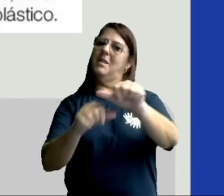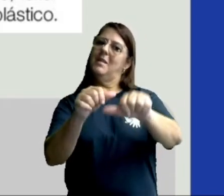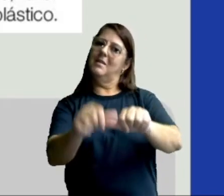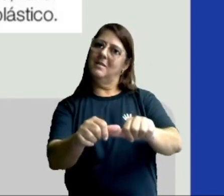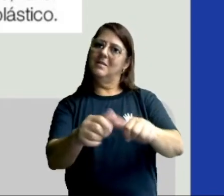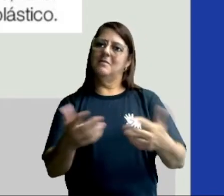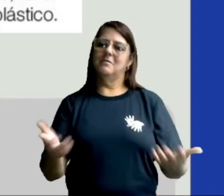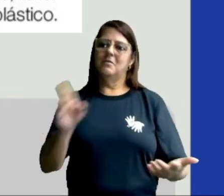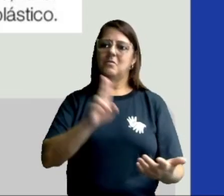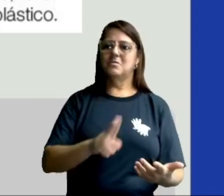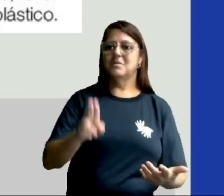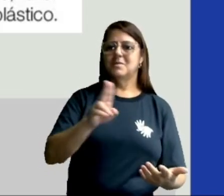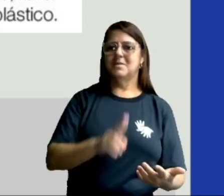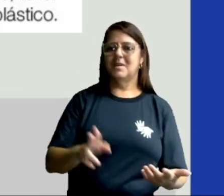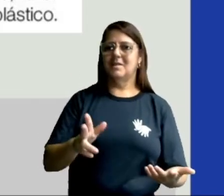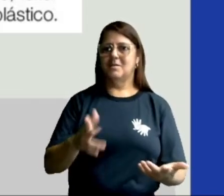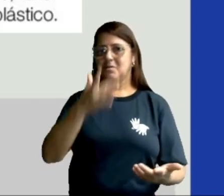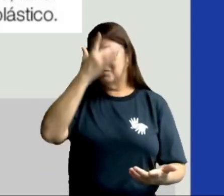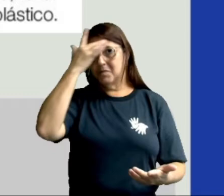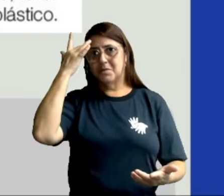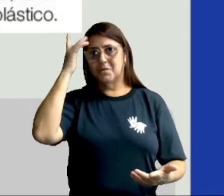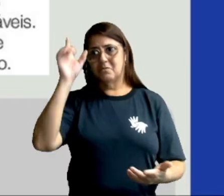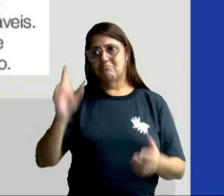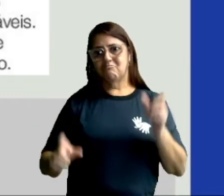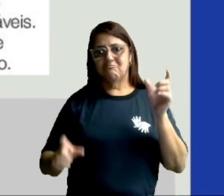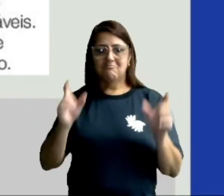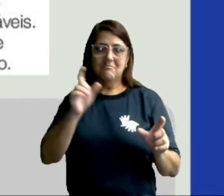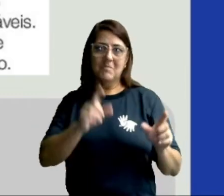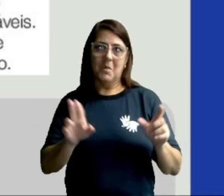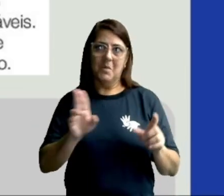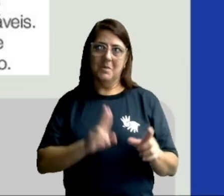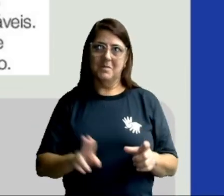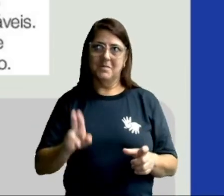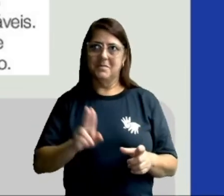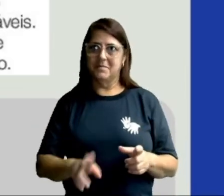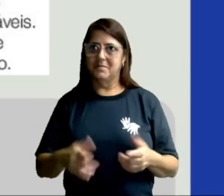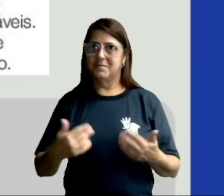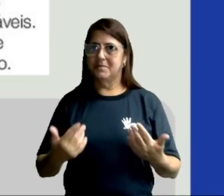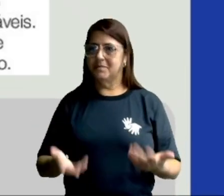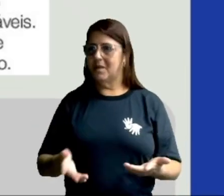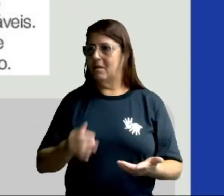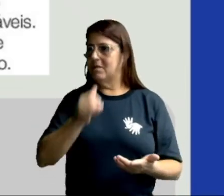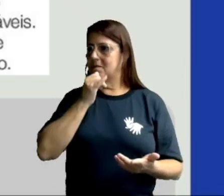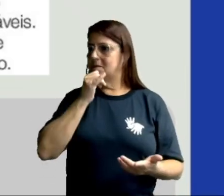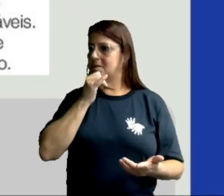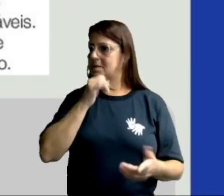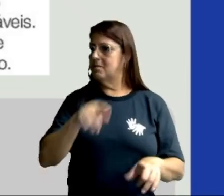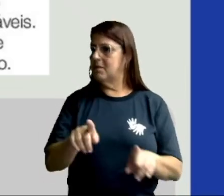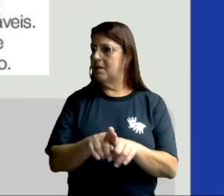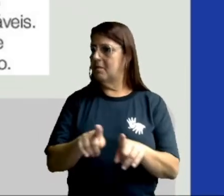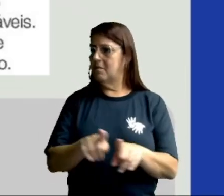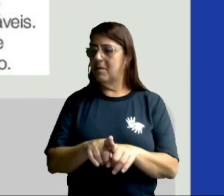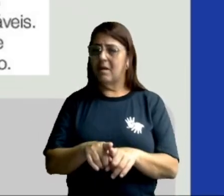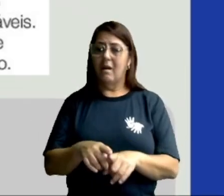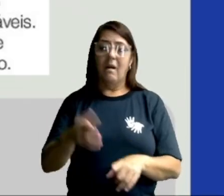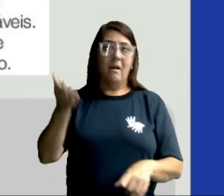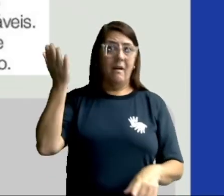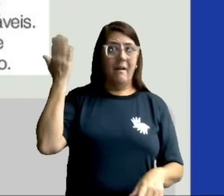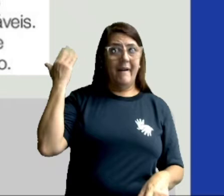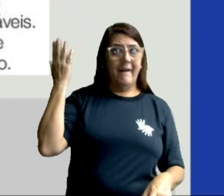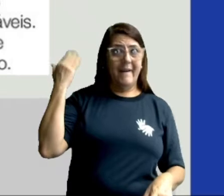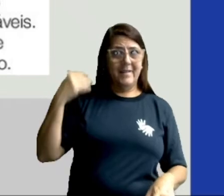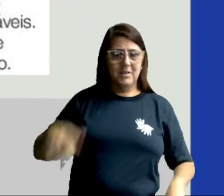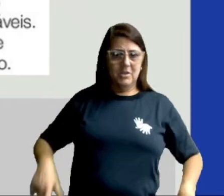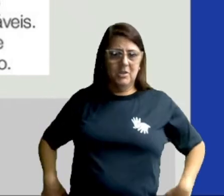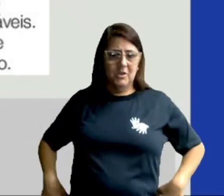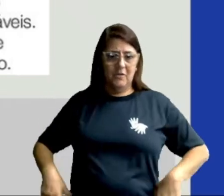e que são utilizados pelas pessoas nos dias atuais. Outro exemplo que nós podemos dar é em relação